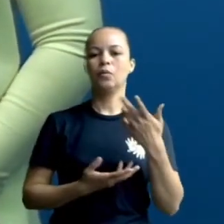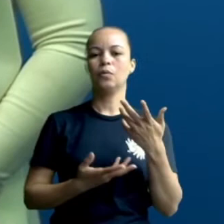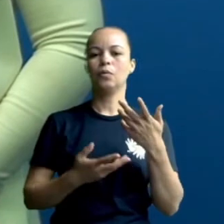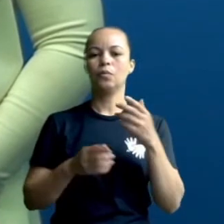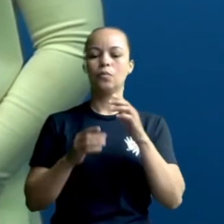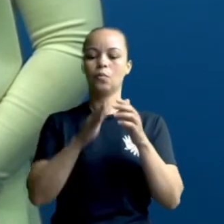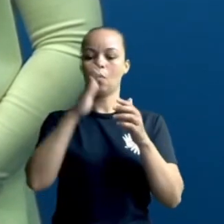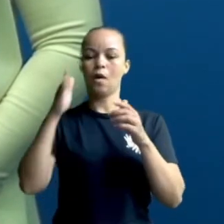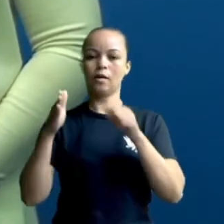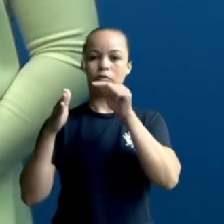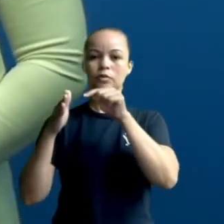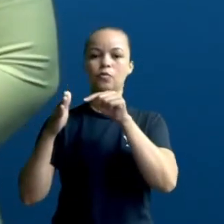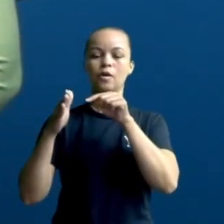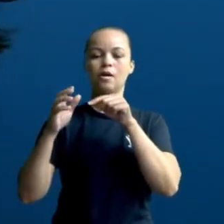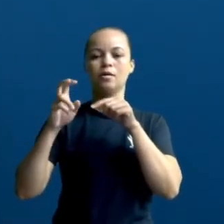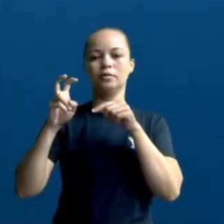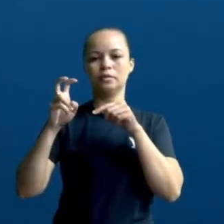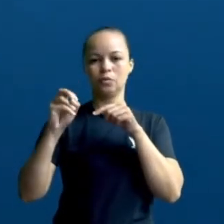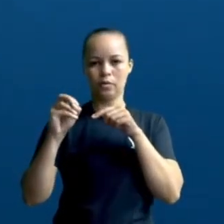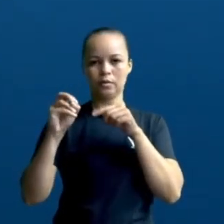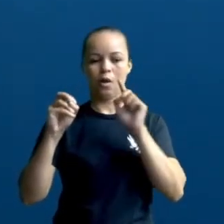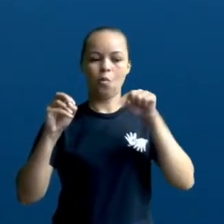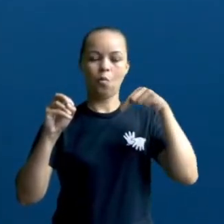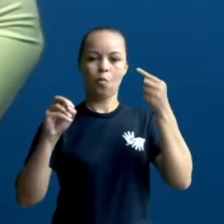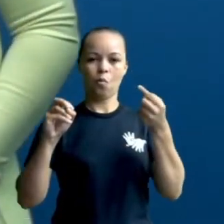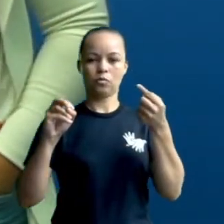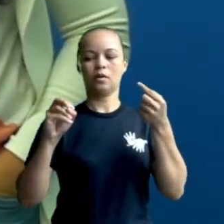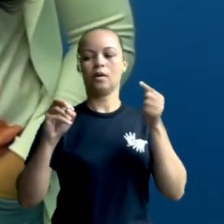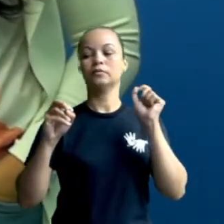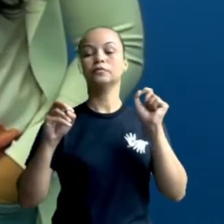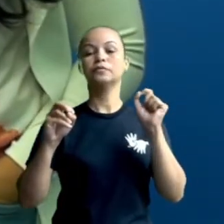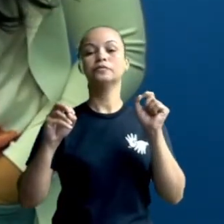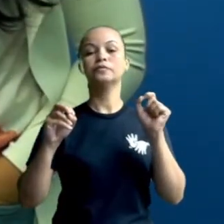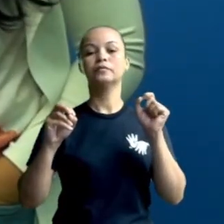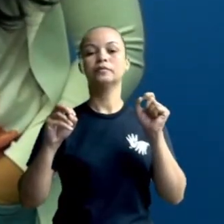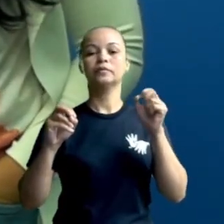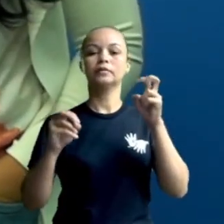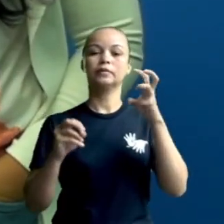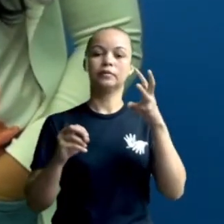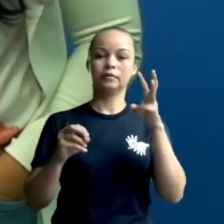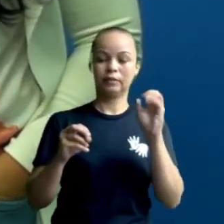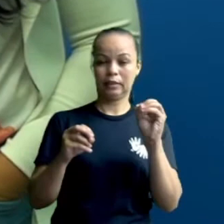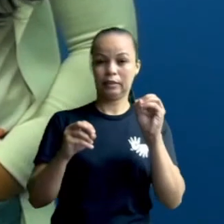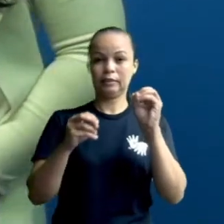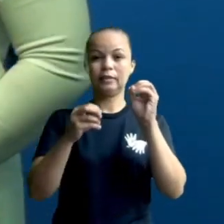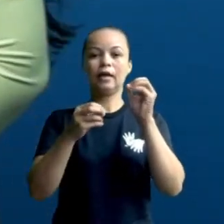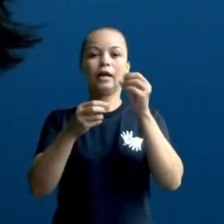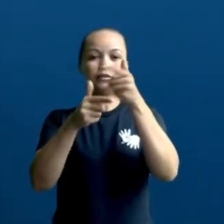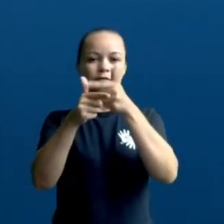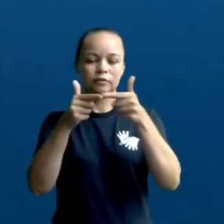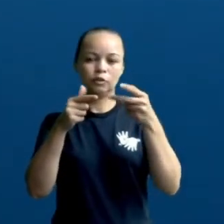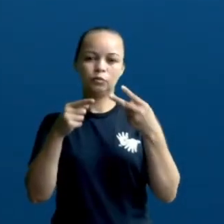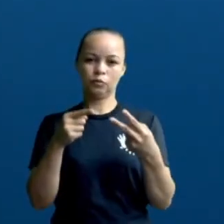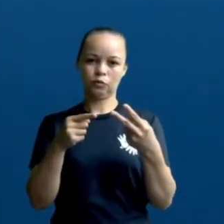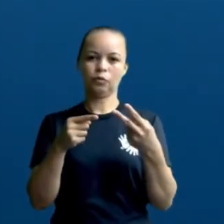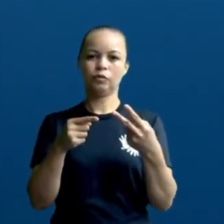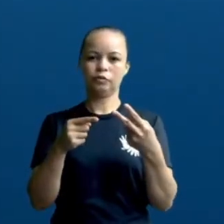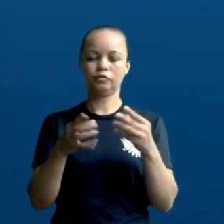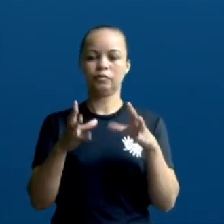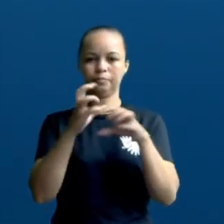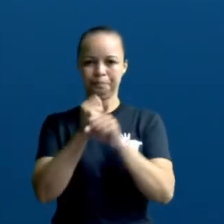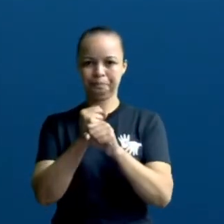quê? 50. O outro lado tinha o quê? 30. Dividido por 2,